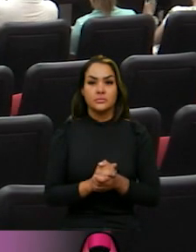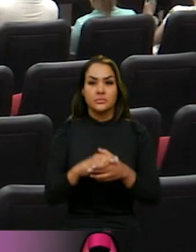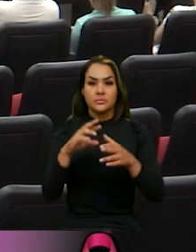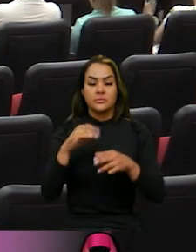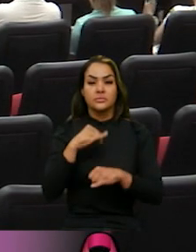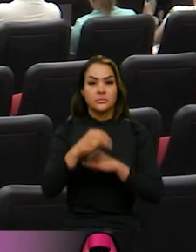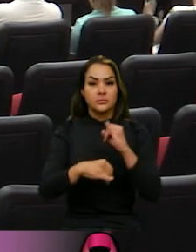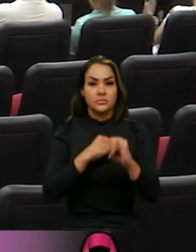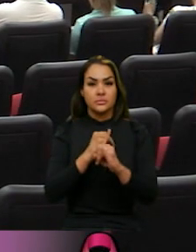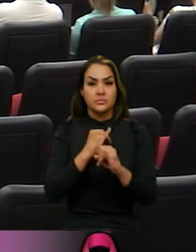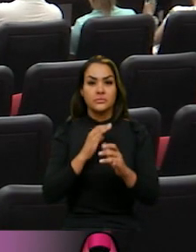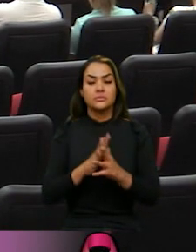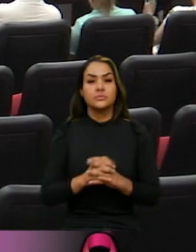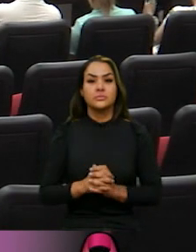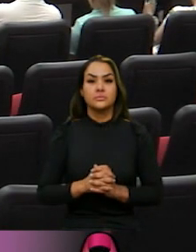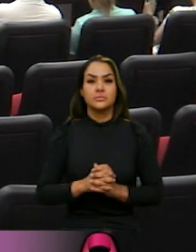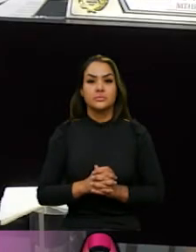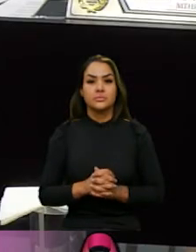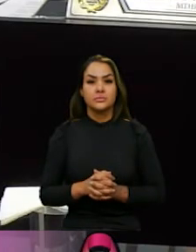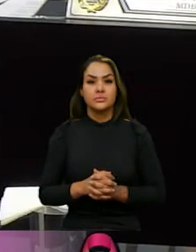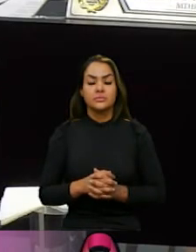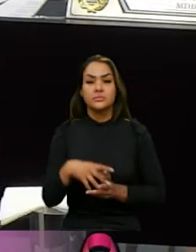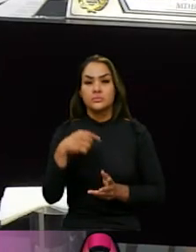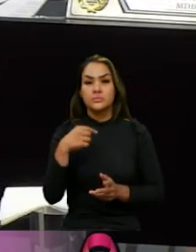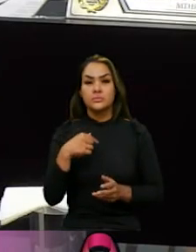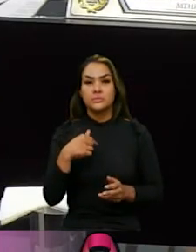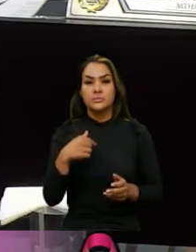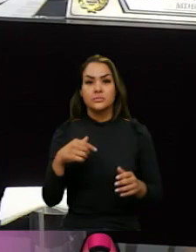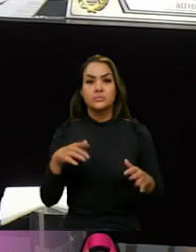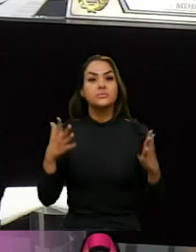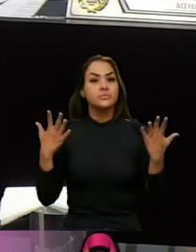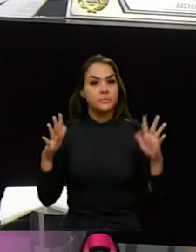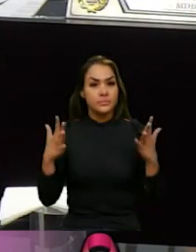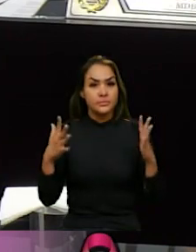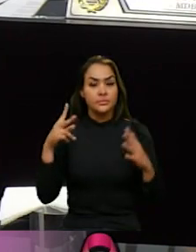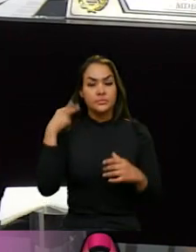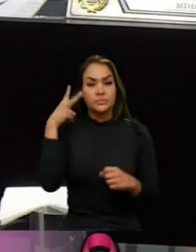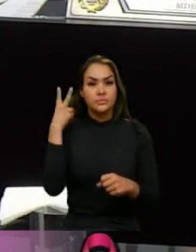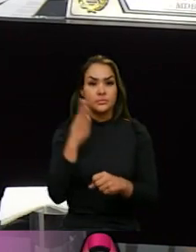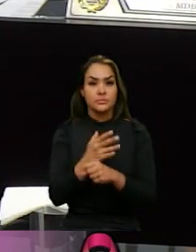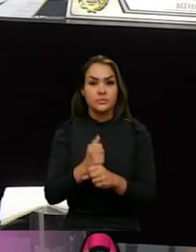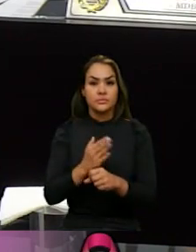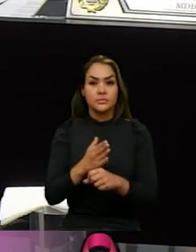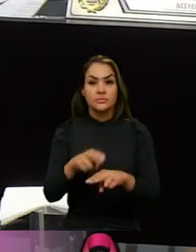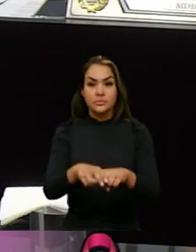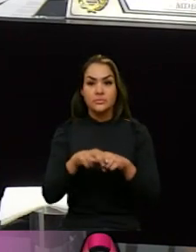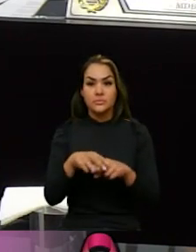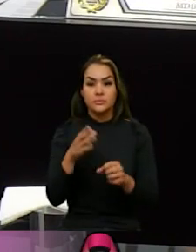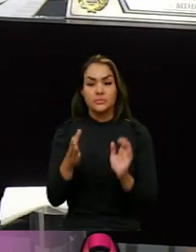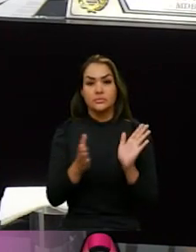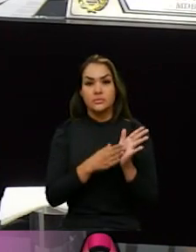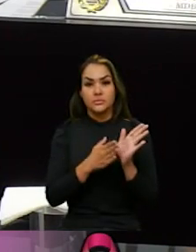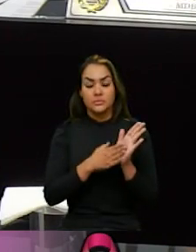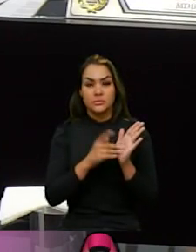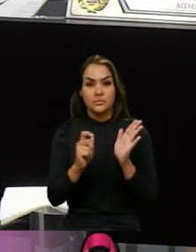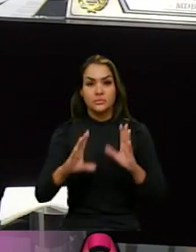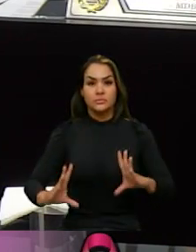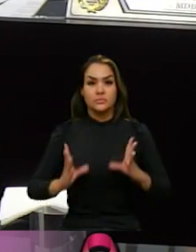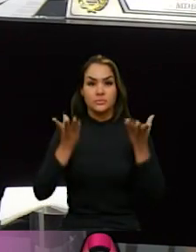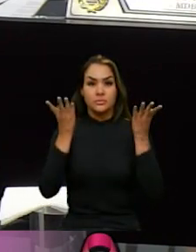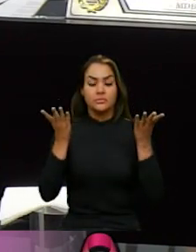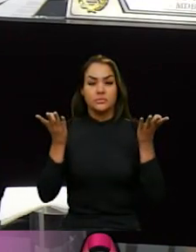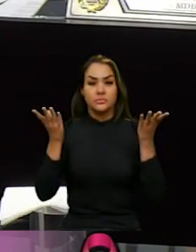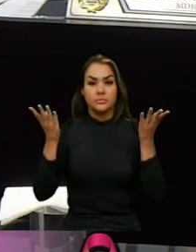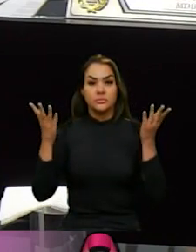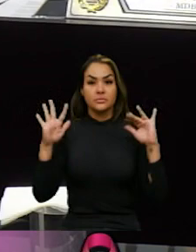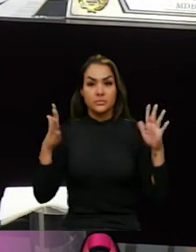sociais. Eu quero, primeiramente, parabenizar o vereador Batata pela propositura deste voto de aplauso,